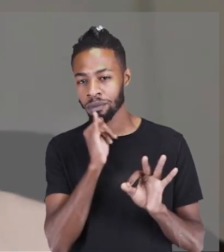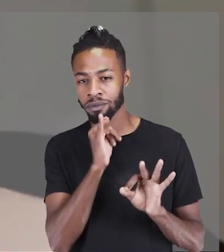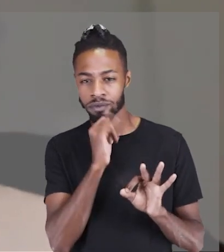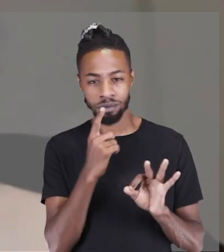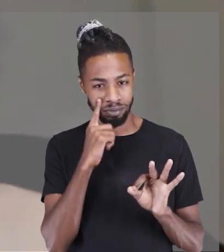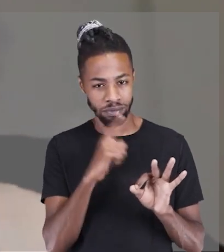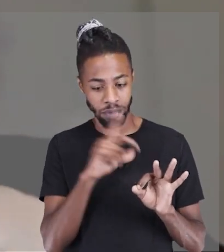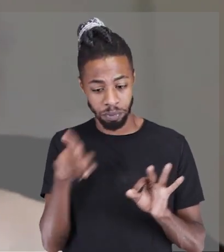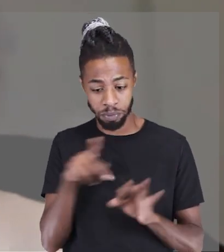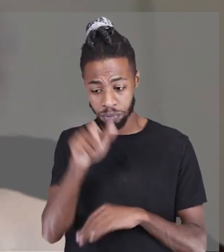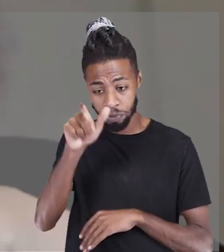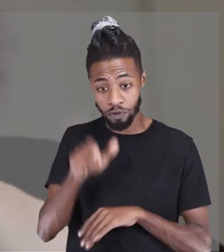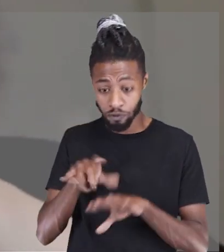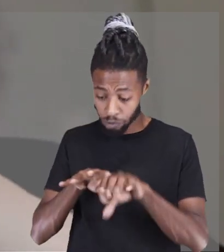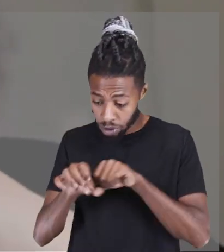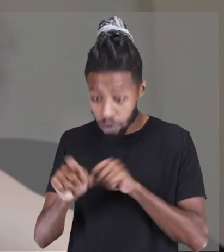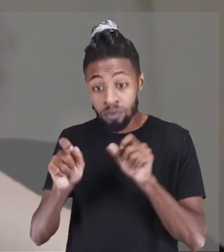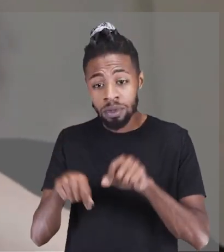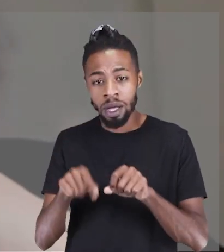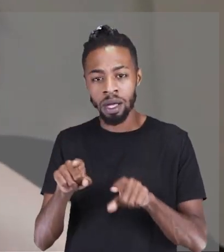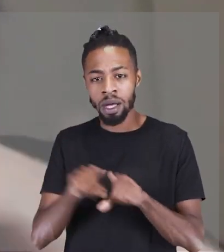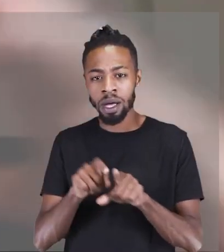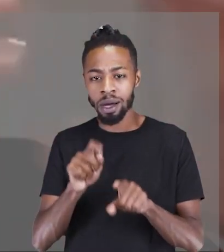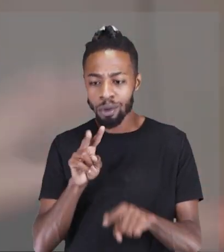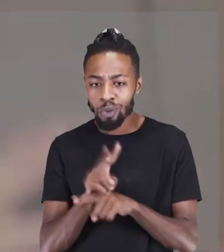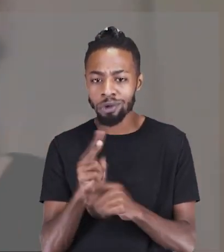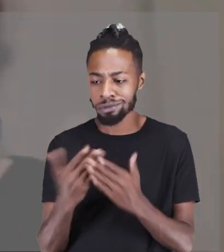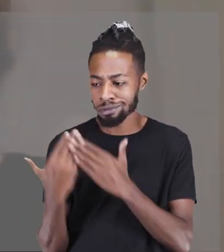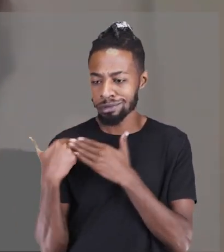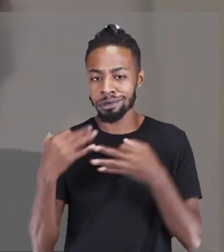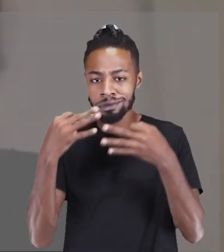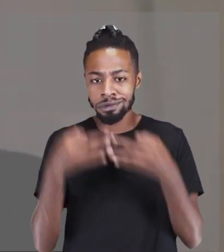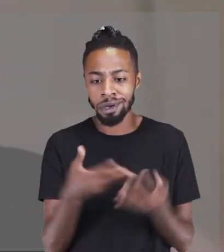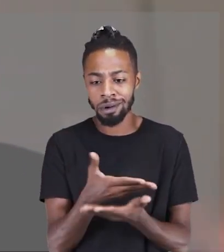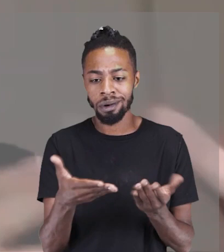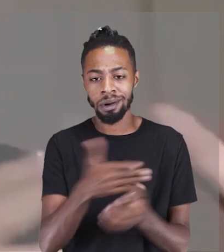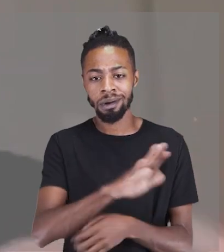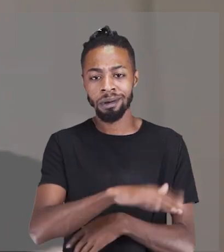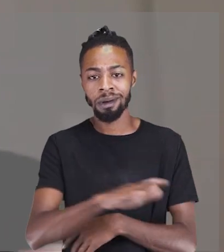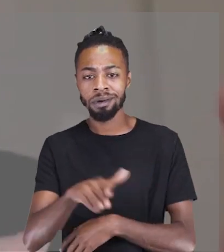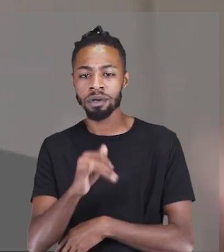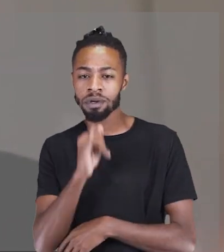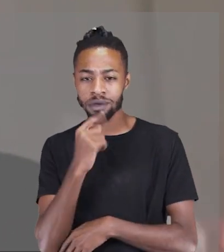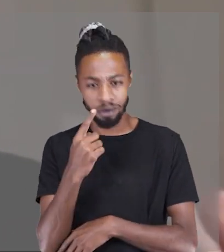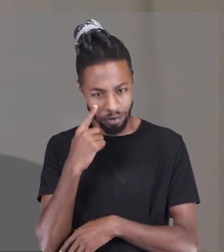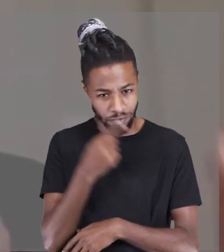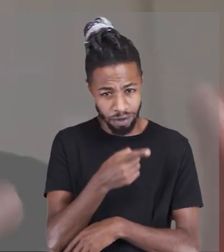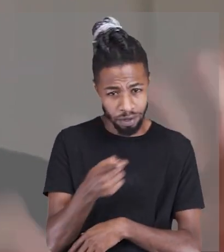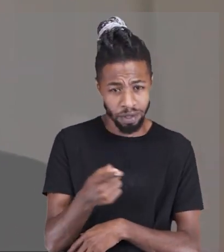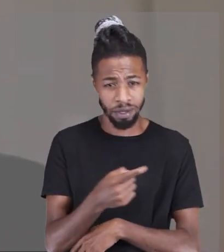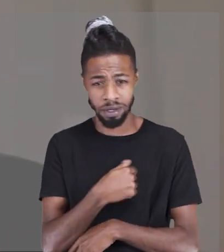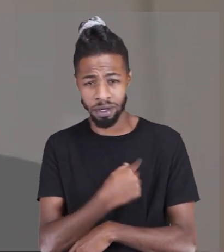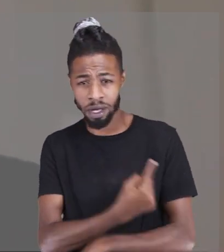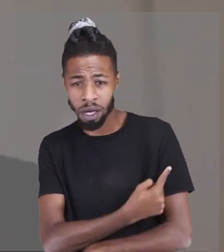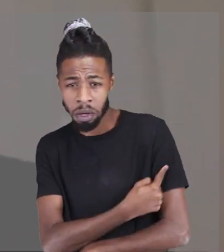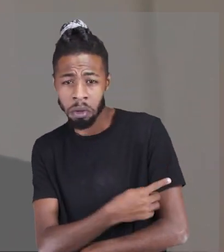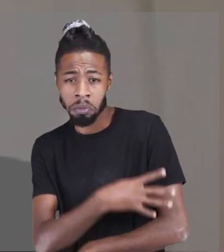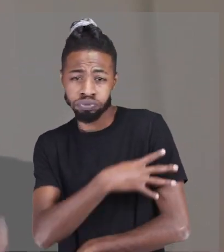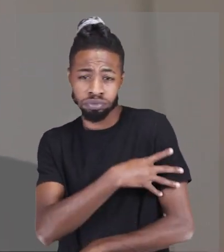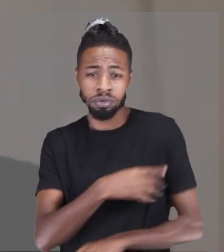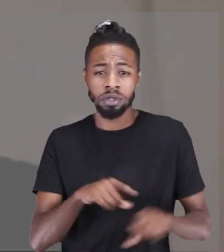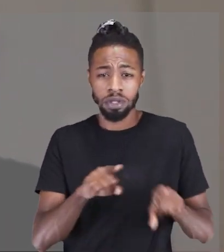organizar uma formação de professores que dê conta da infância, desde que a gente olha lá a